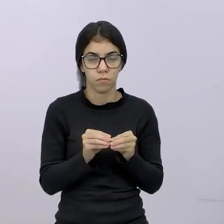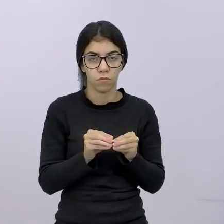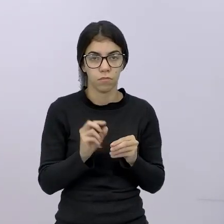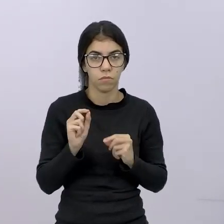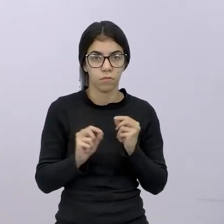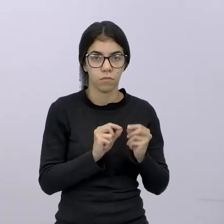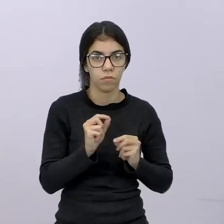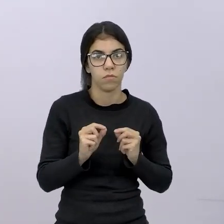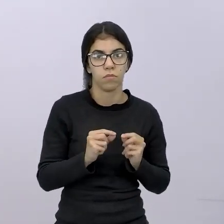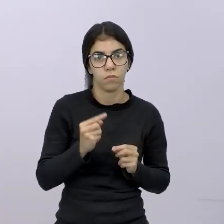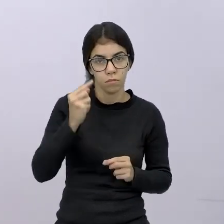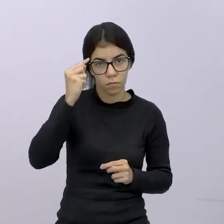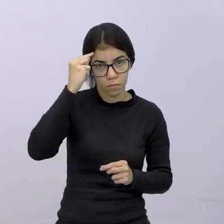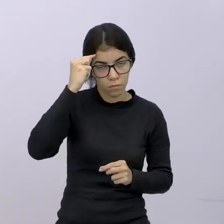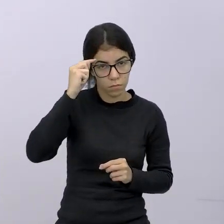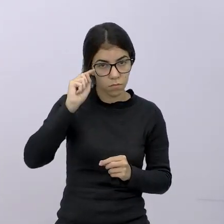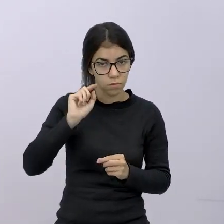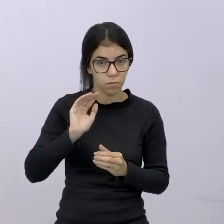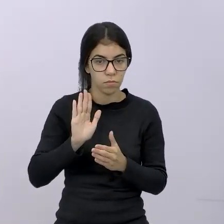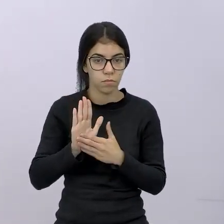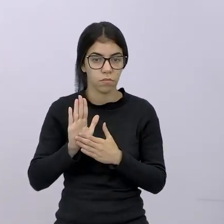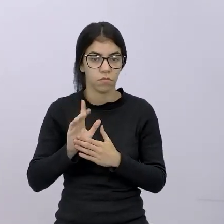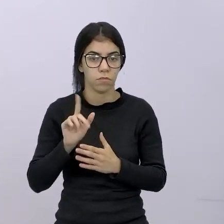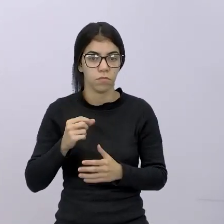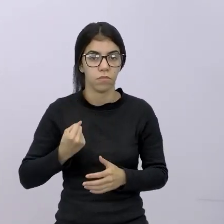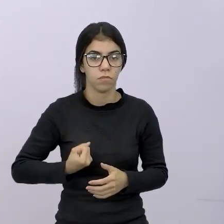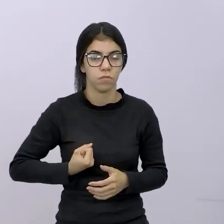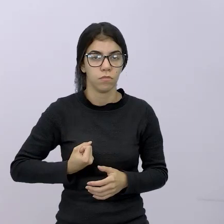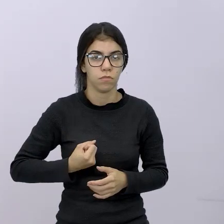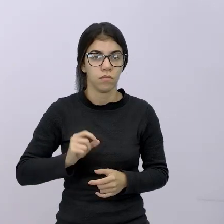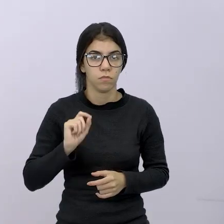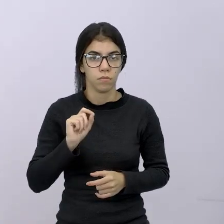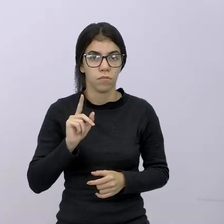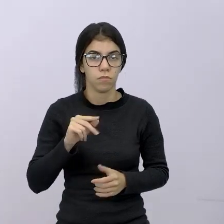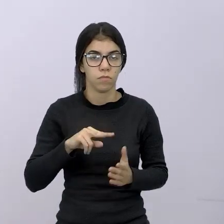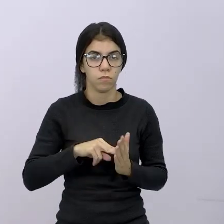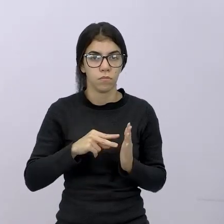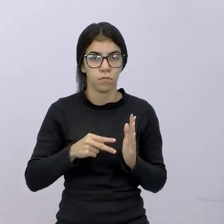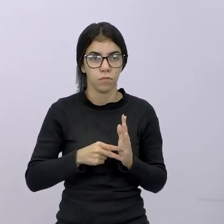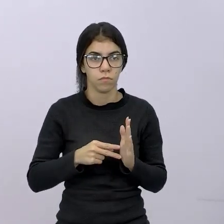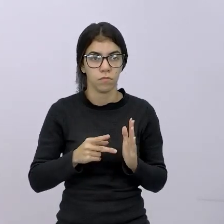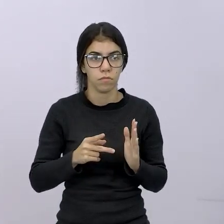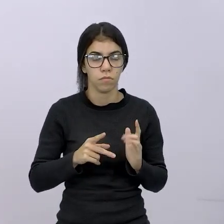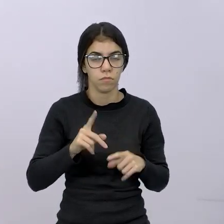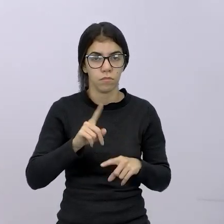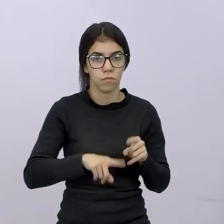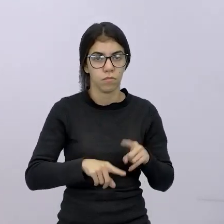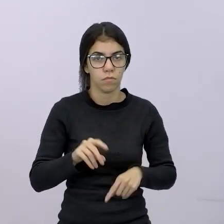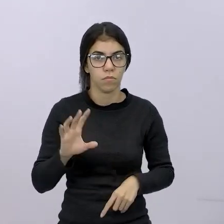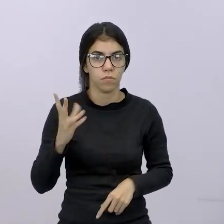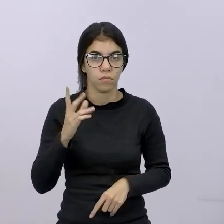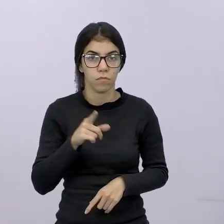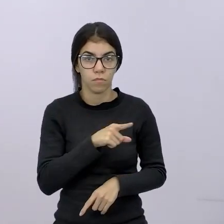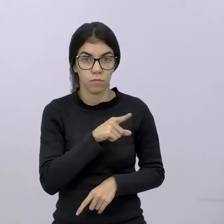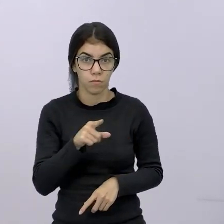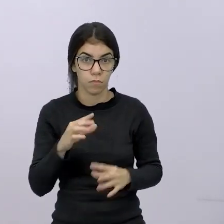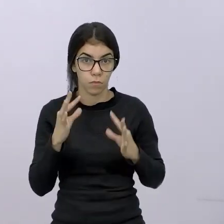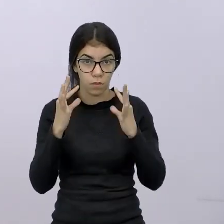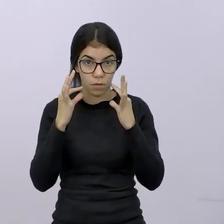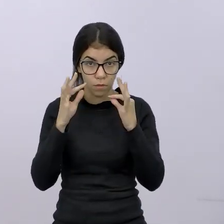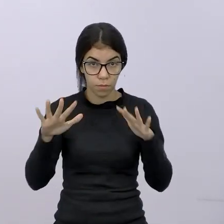essa ideia do nômeno, ela está identificada na coisa, né? Então, por exemplo, você que está me